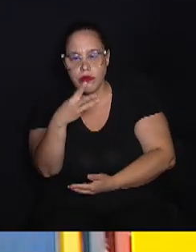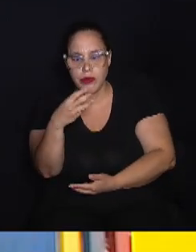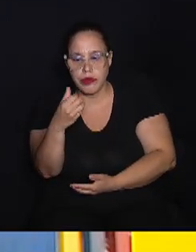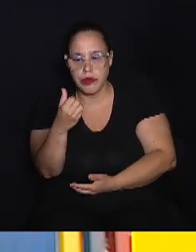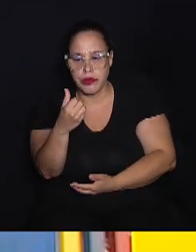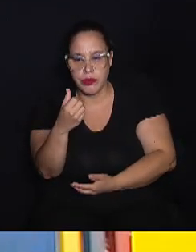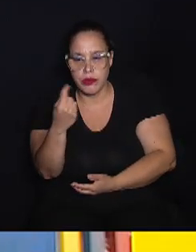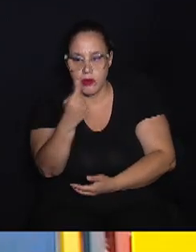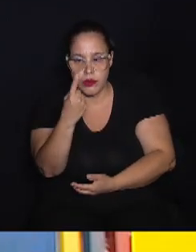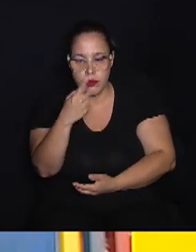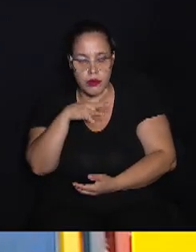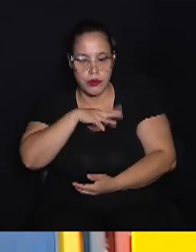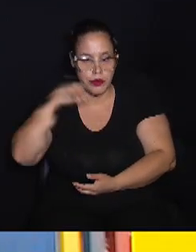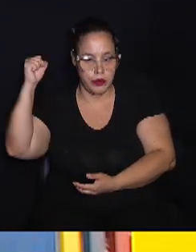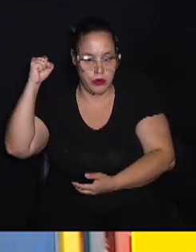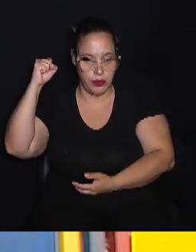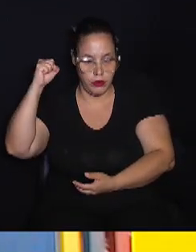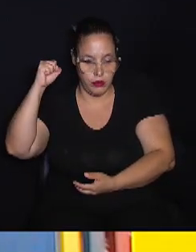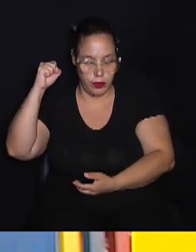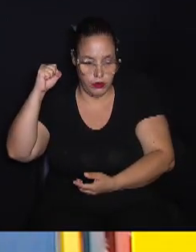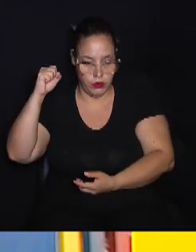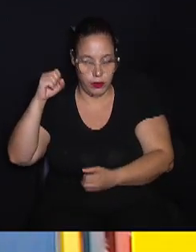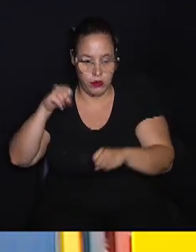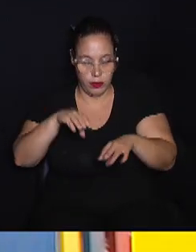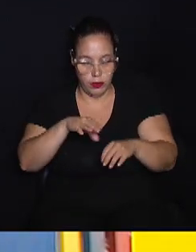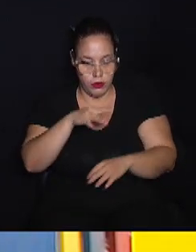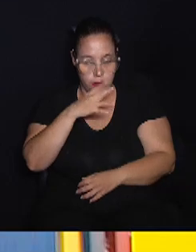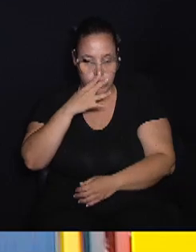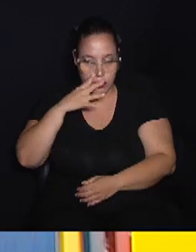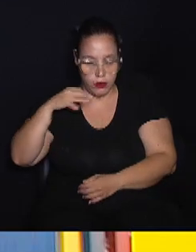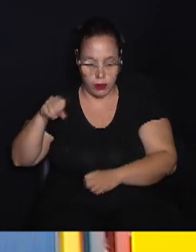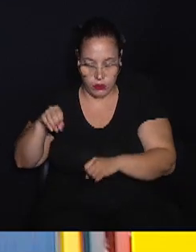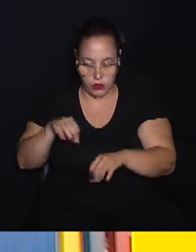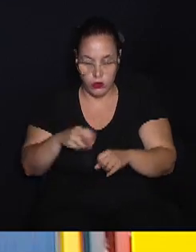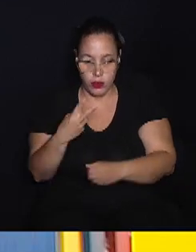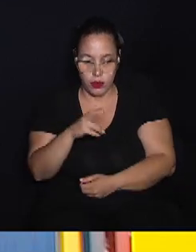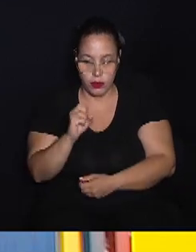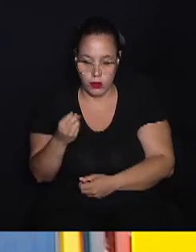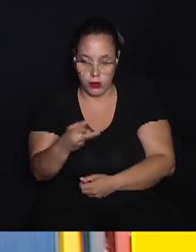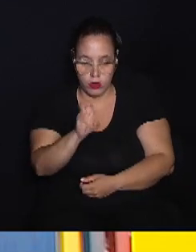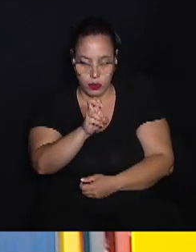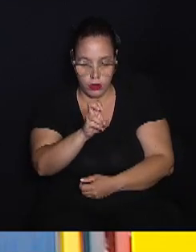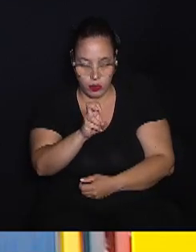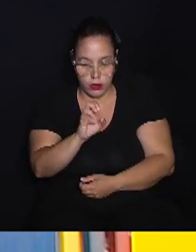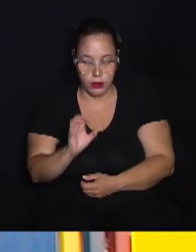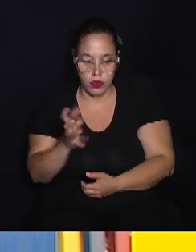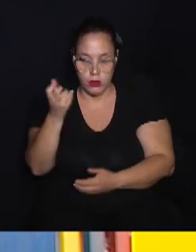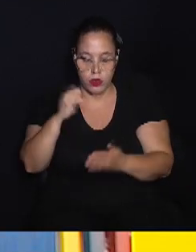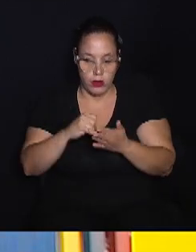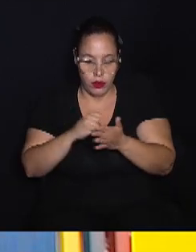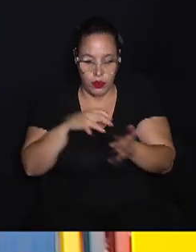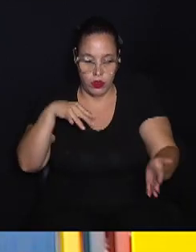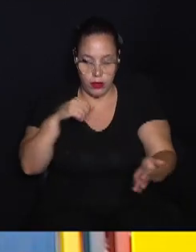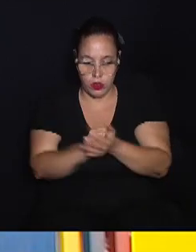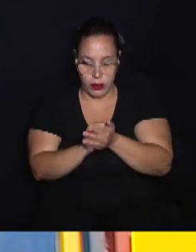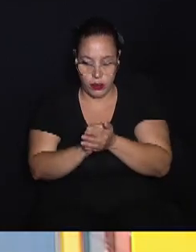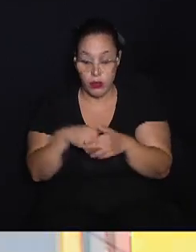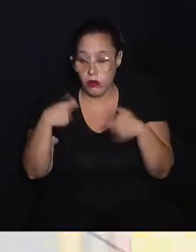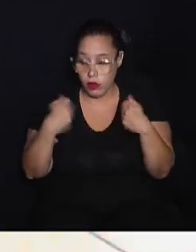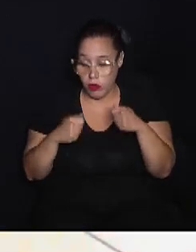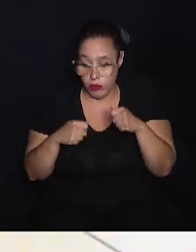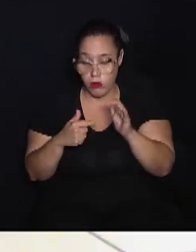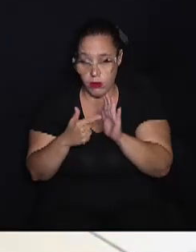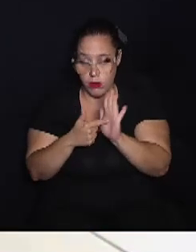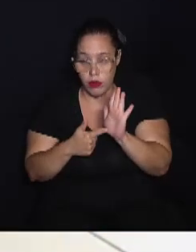Primeiro de Abril do ano que vem são público alvo da educação infantil para 2025 paraa realização do cadastro é necessário ter